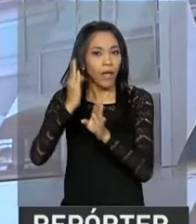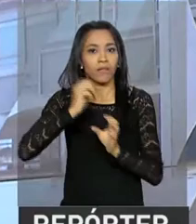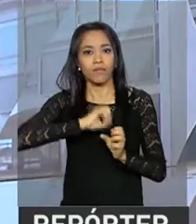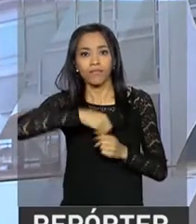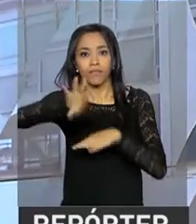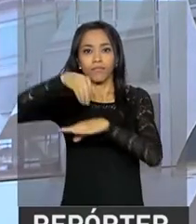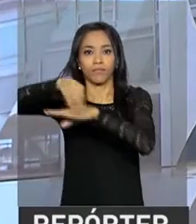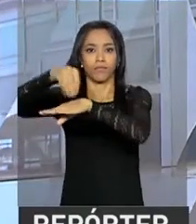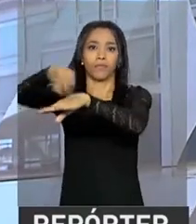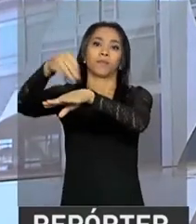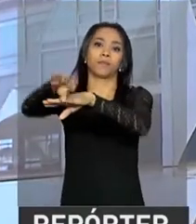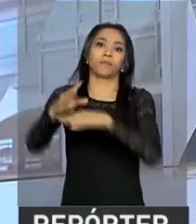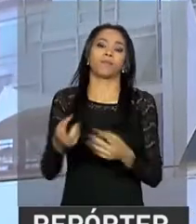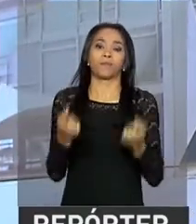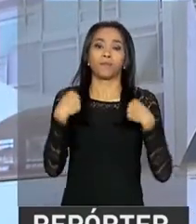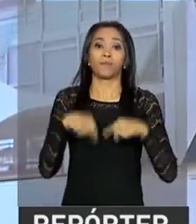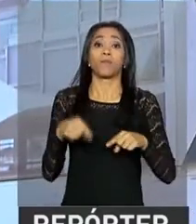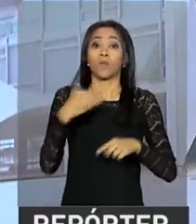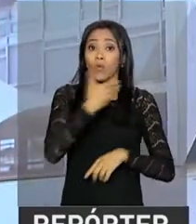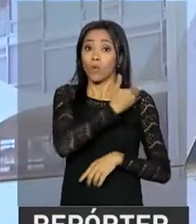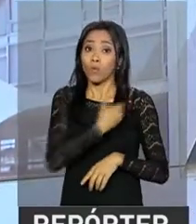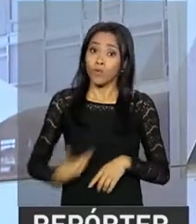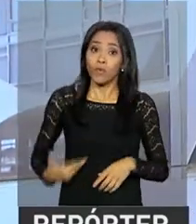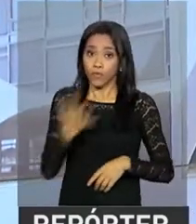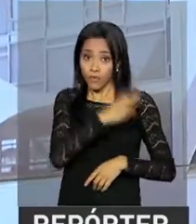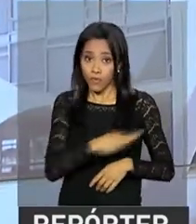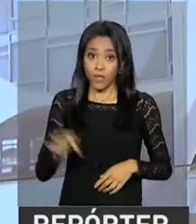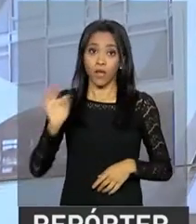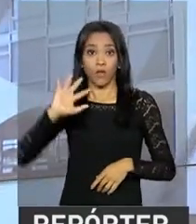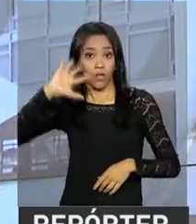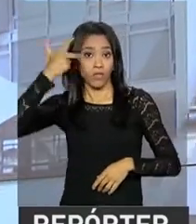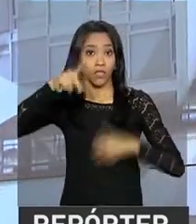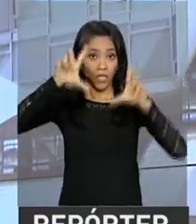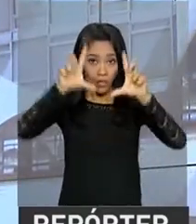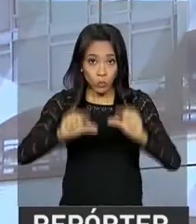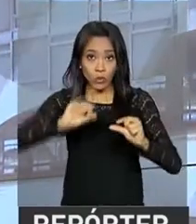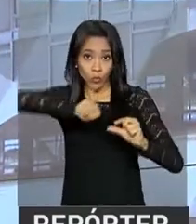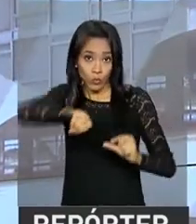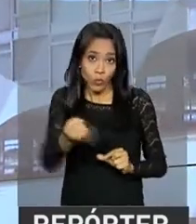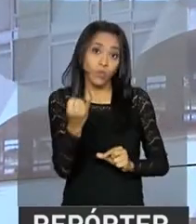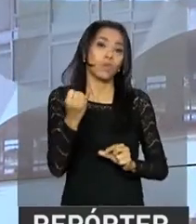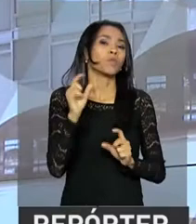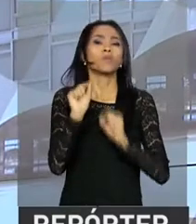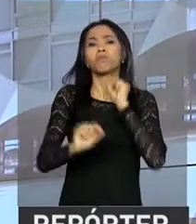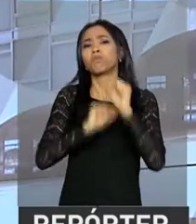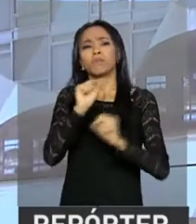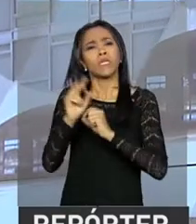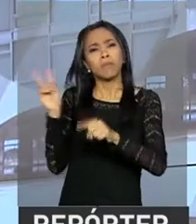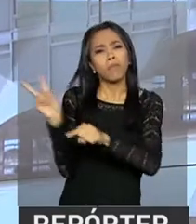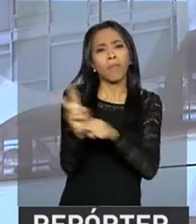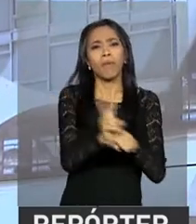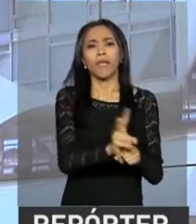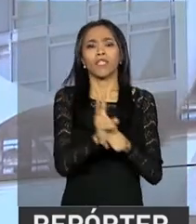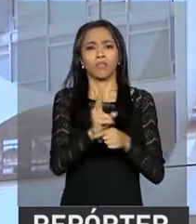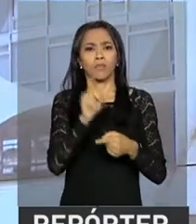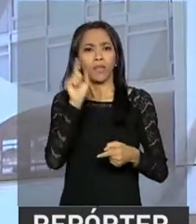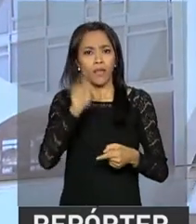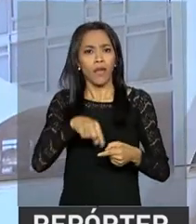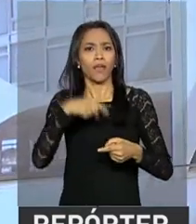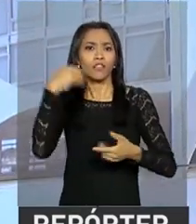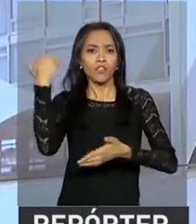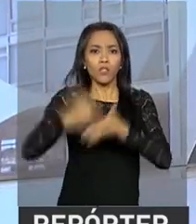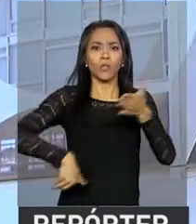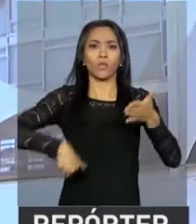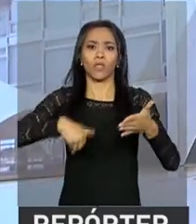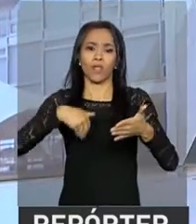o governo federal decidiu reduzir os juros cobrados nos empréstimos consignados para servidores públicos e aposentados